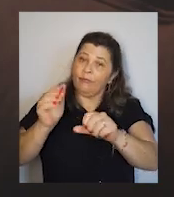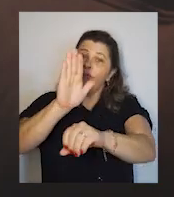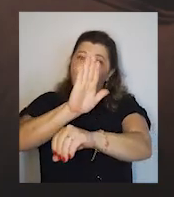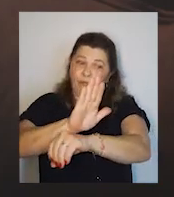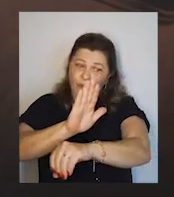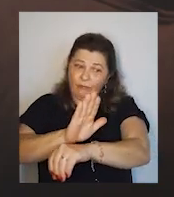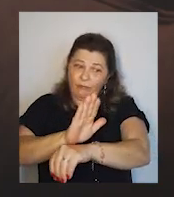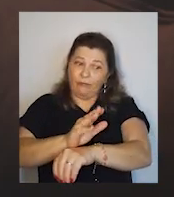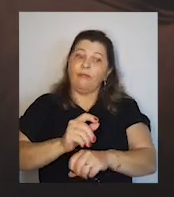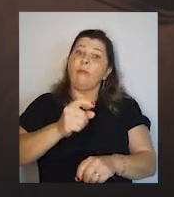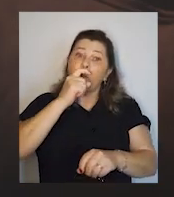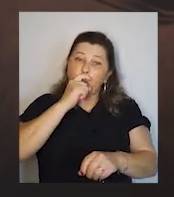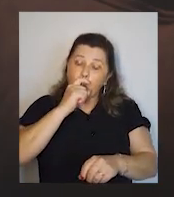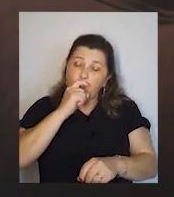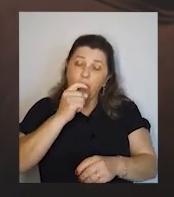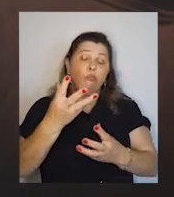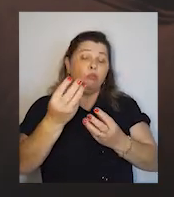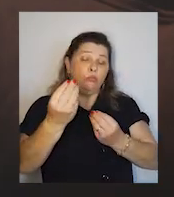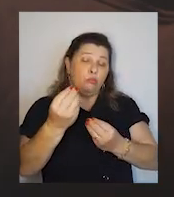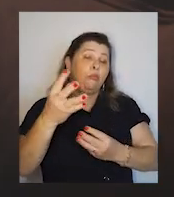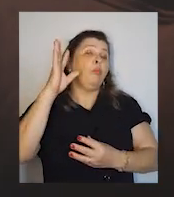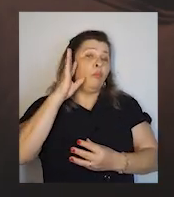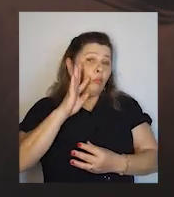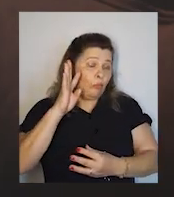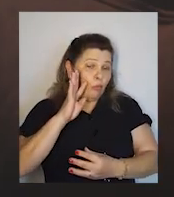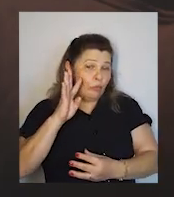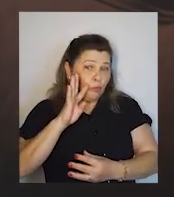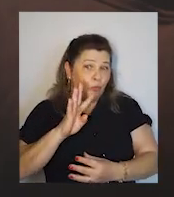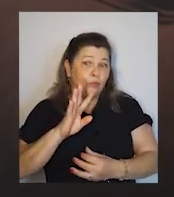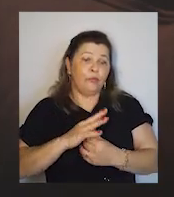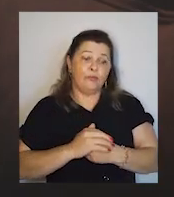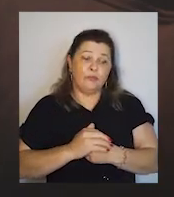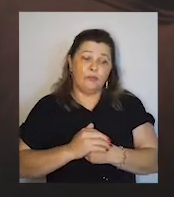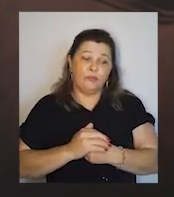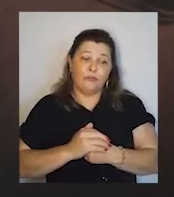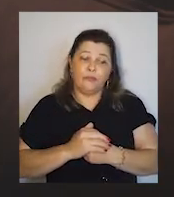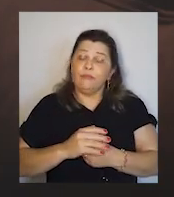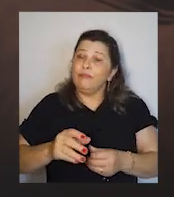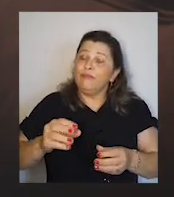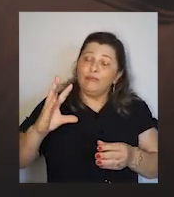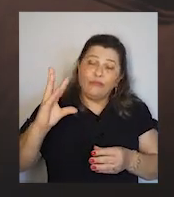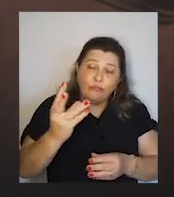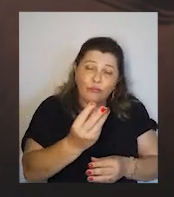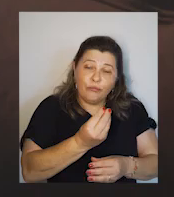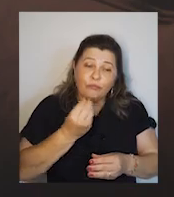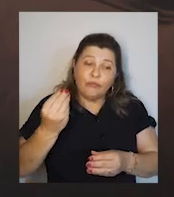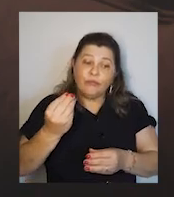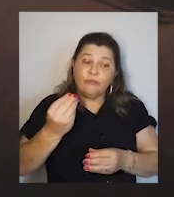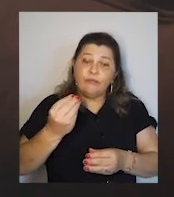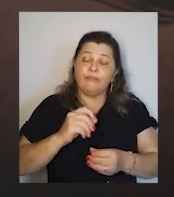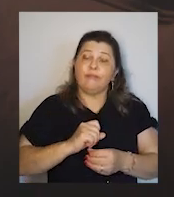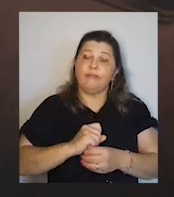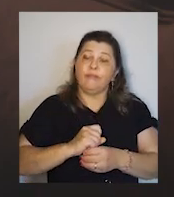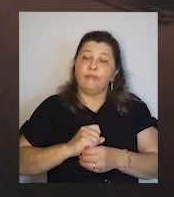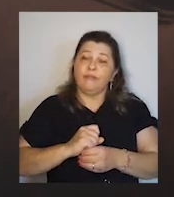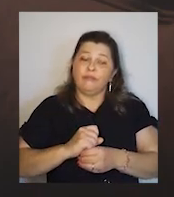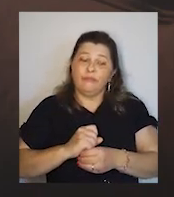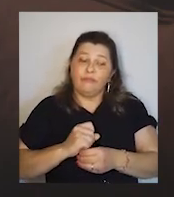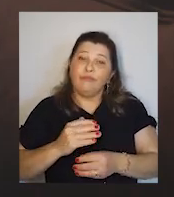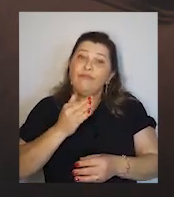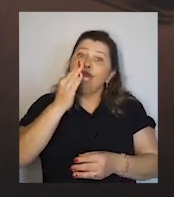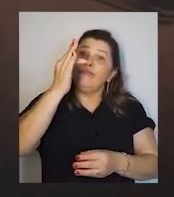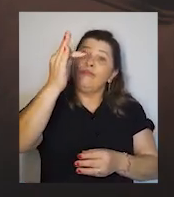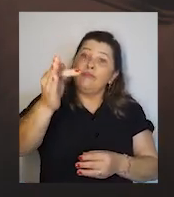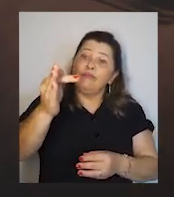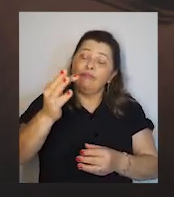Hoje ele é um grande pai. Tudo isso que ele passou, todo o acompanhamento, isso vai refletir no Thomas